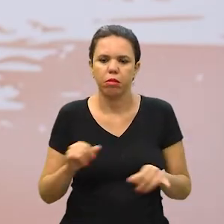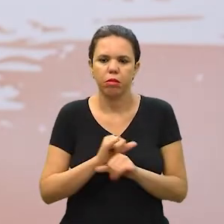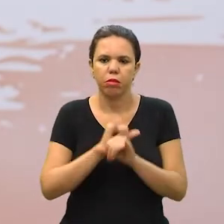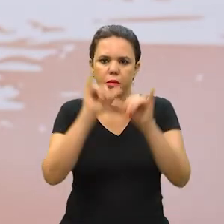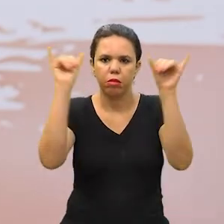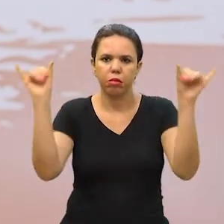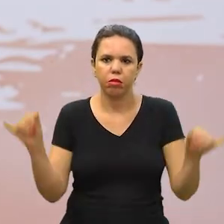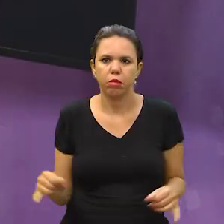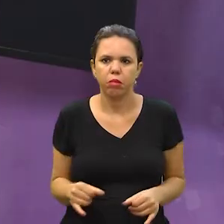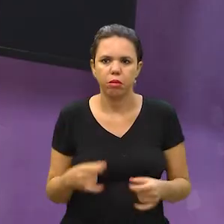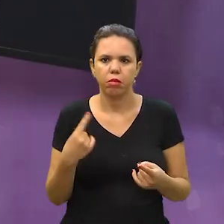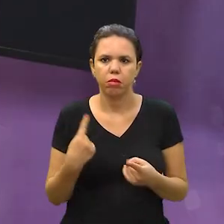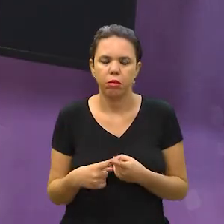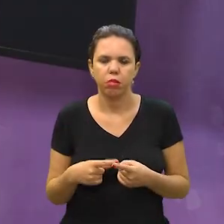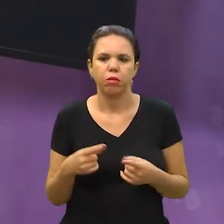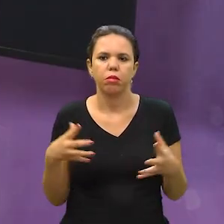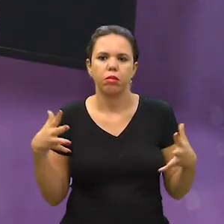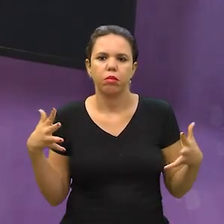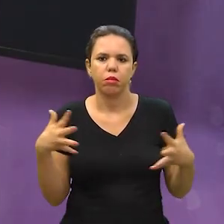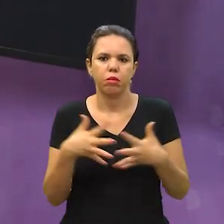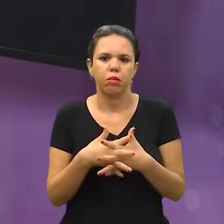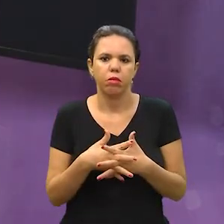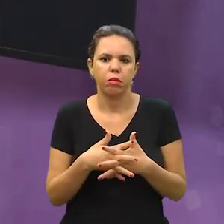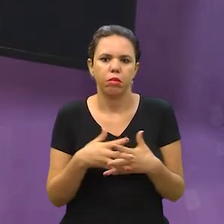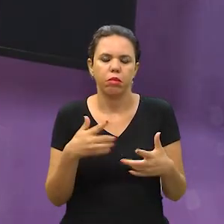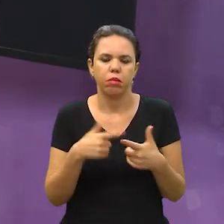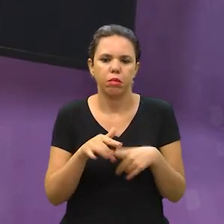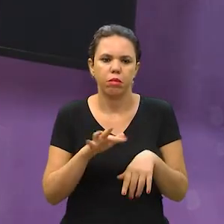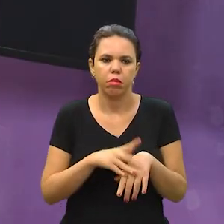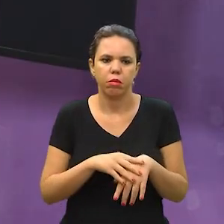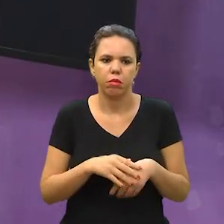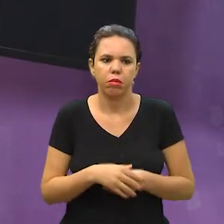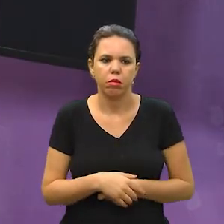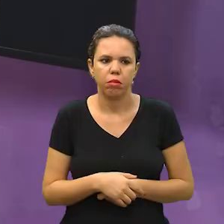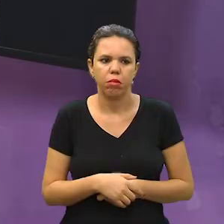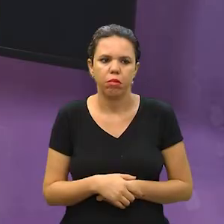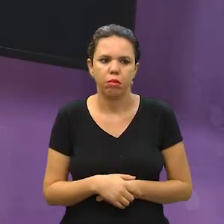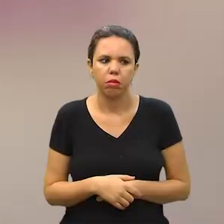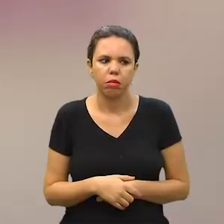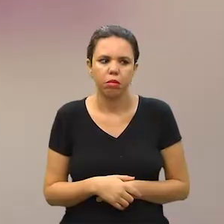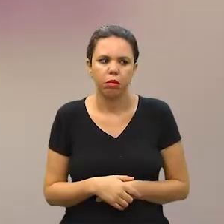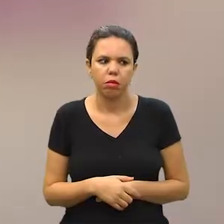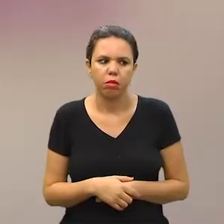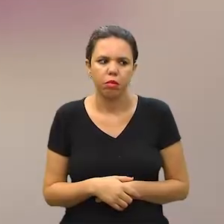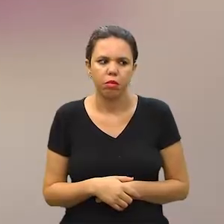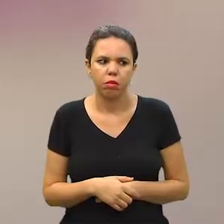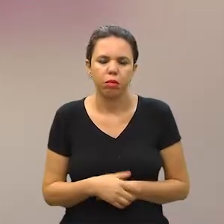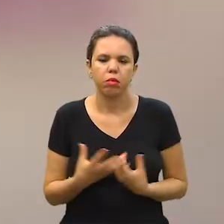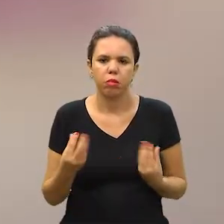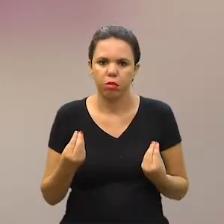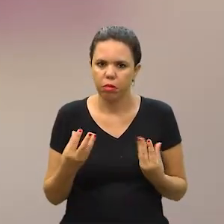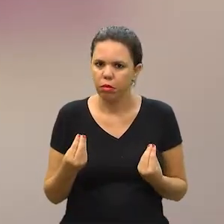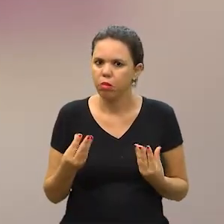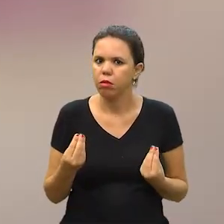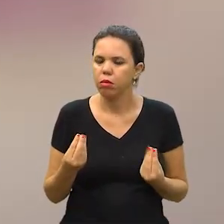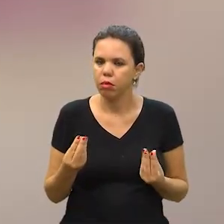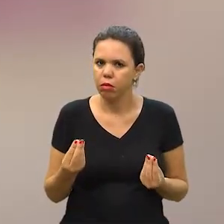ser divulgado, porque ainda é confundido com outros sintomas, outros transtornos?